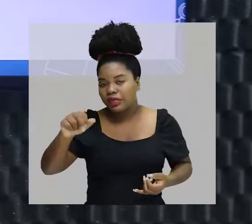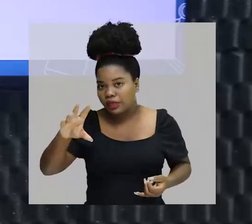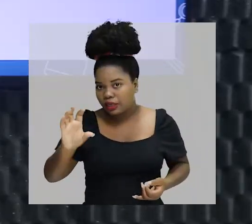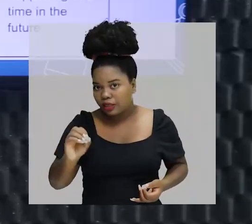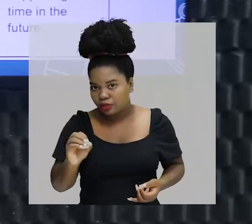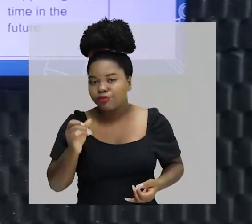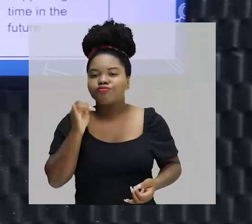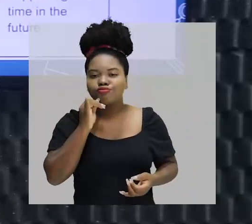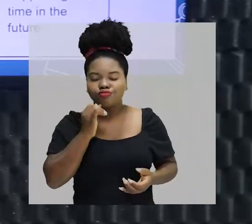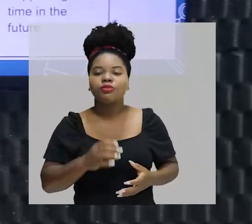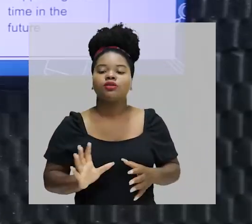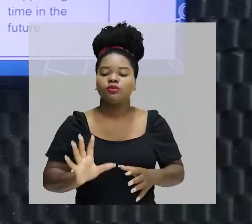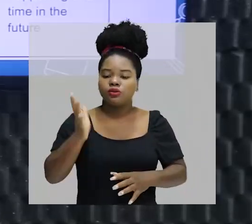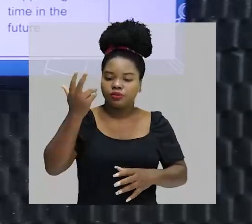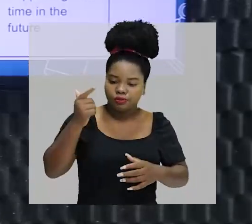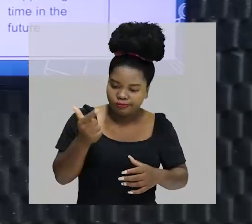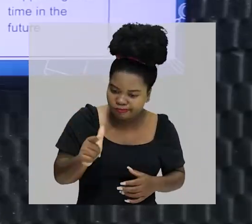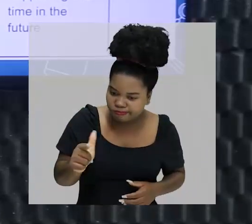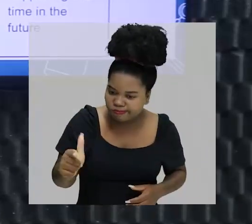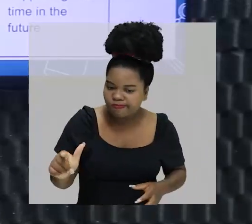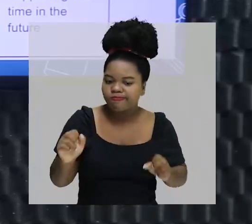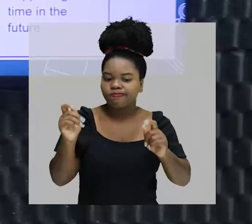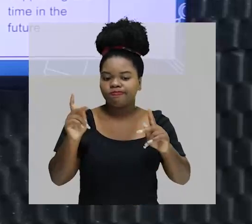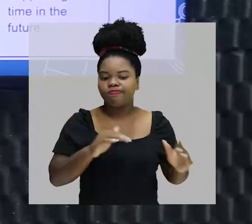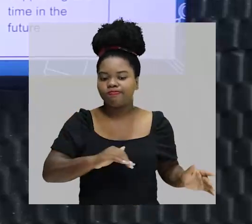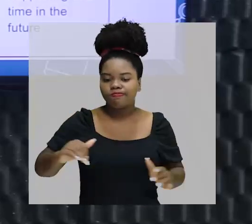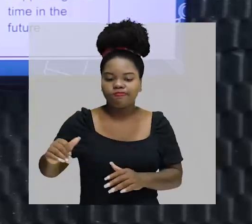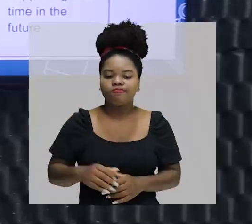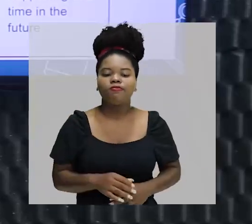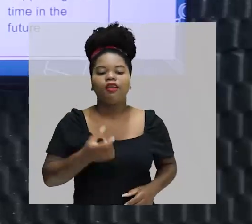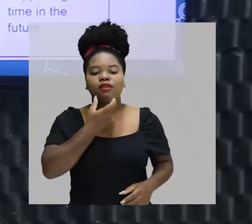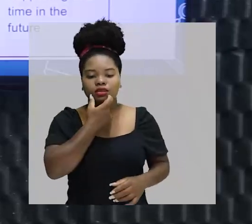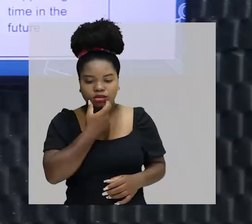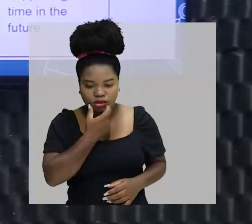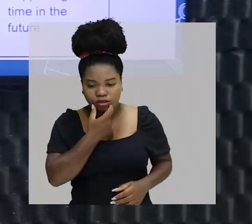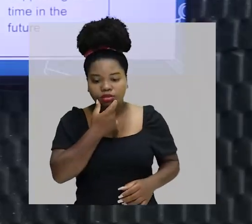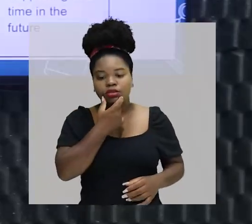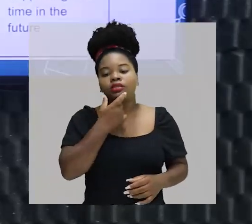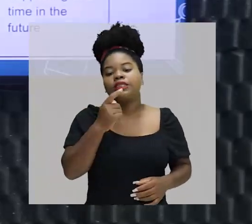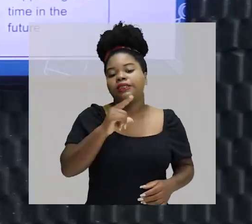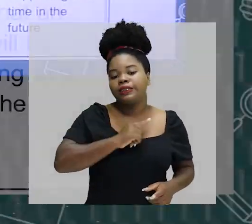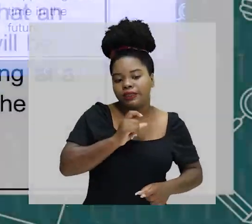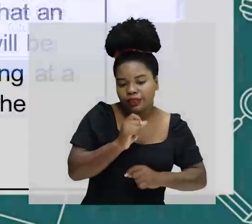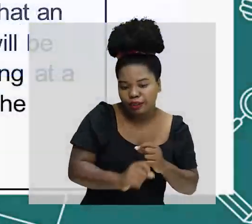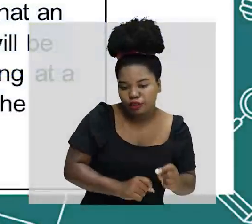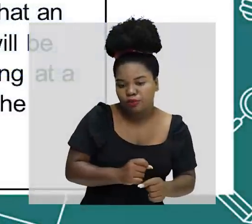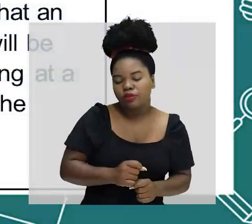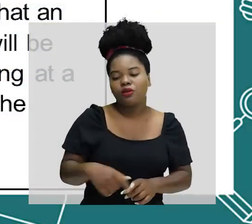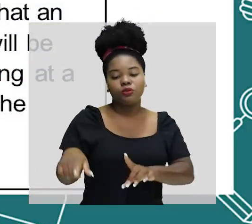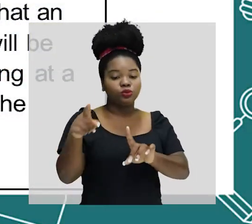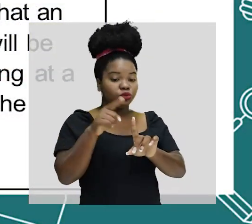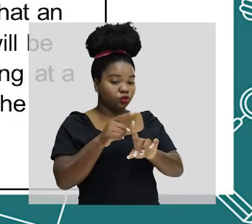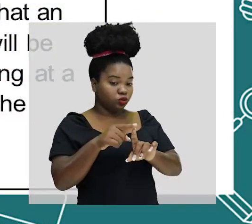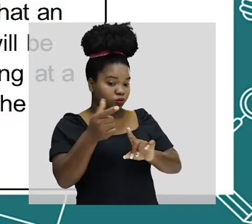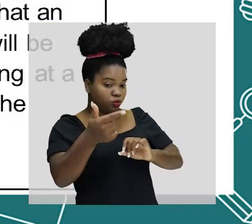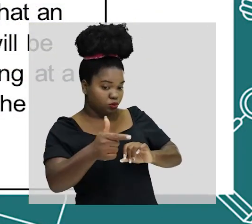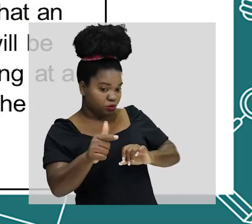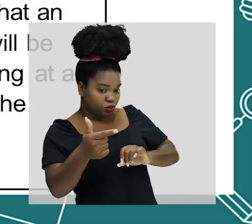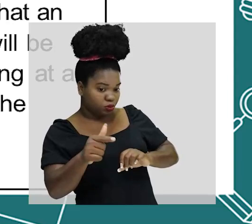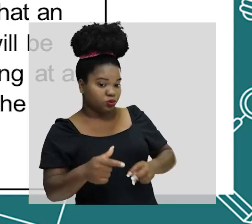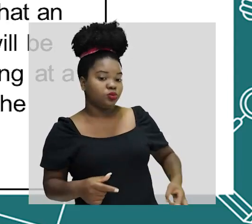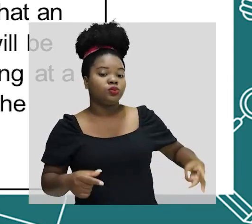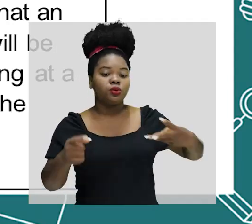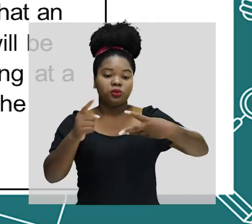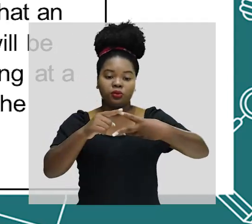São ações em andamento. Em inglês, nós possuímos, portanto, as formas do contínuo.